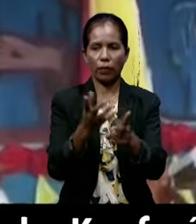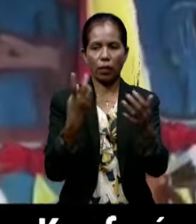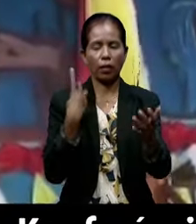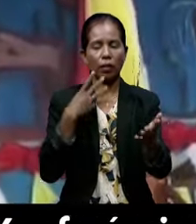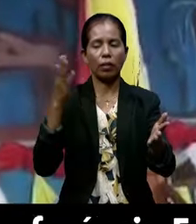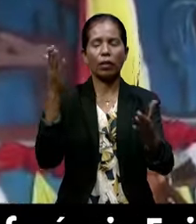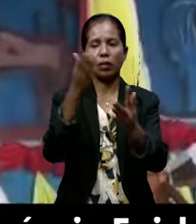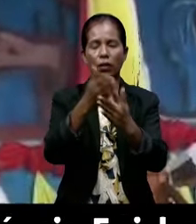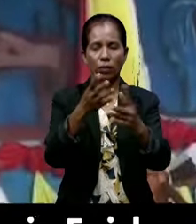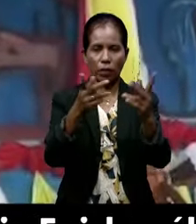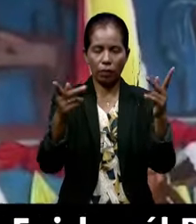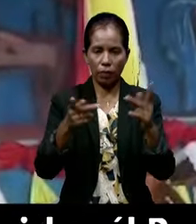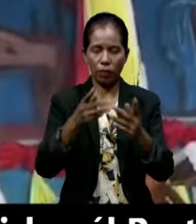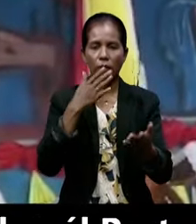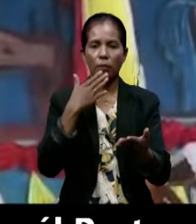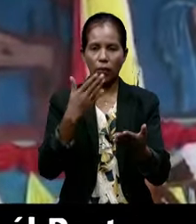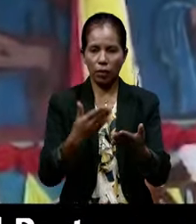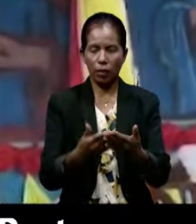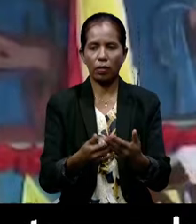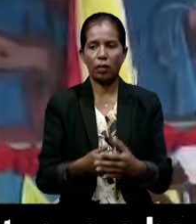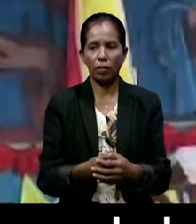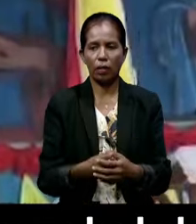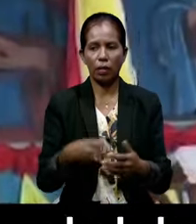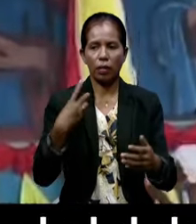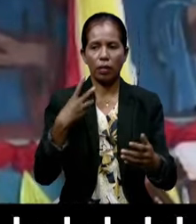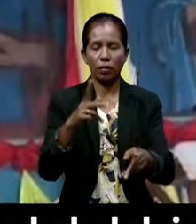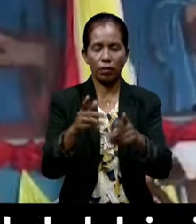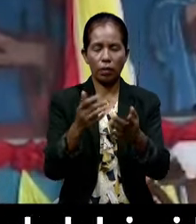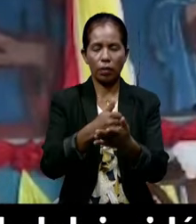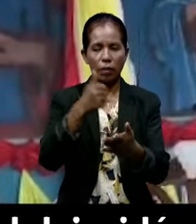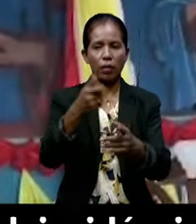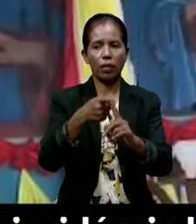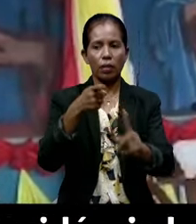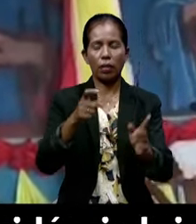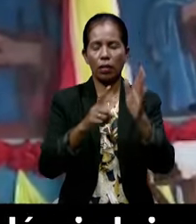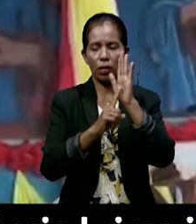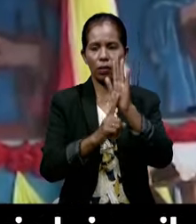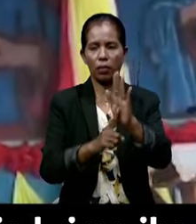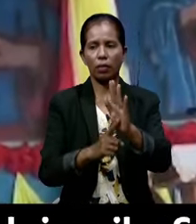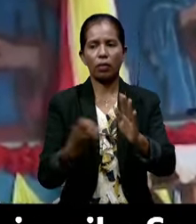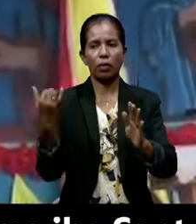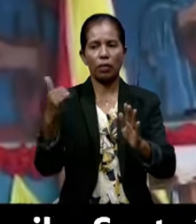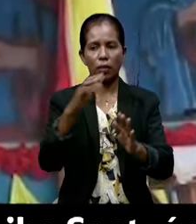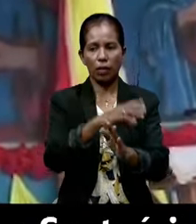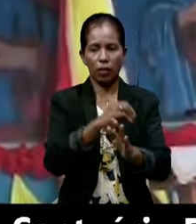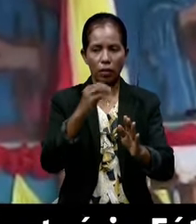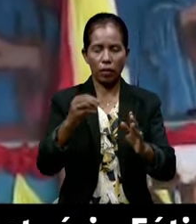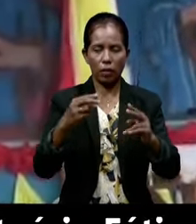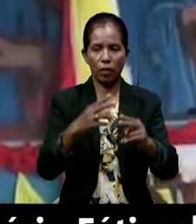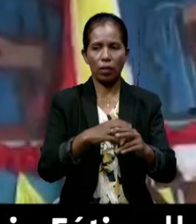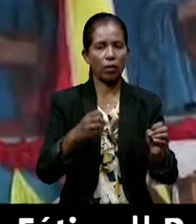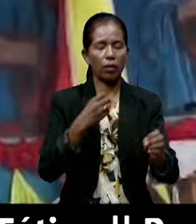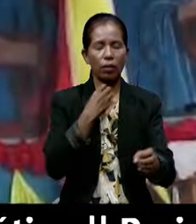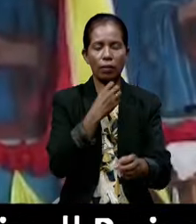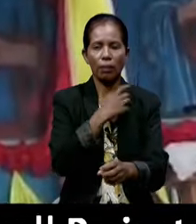ya Fatima serah mau si tebo oho malu kena ba. Tenang serah husi dene ba. Ida ne ha turu serah ni abu tema odio malu odio ne lagi ya